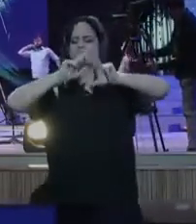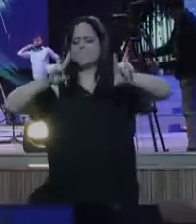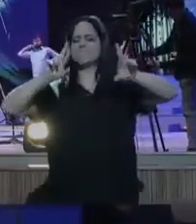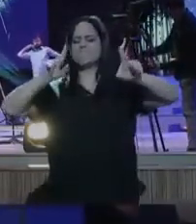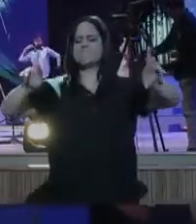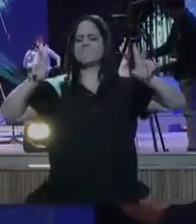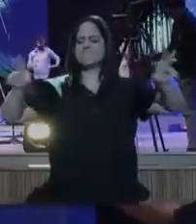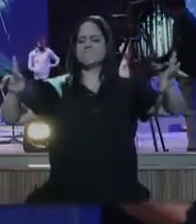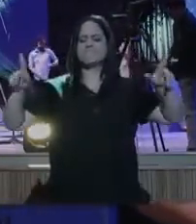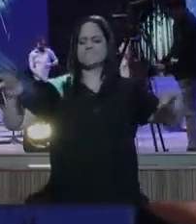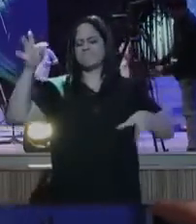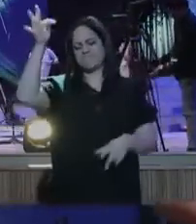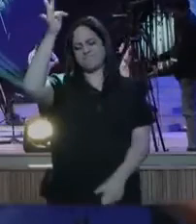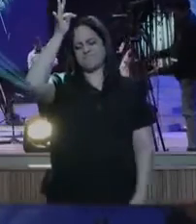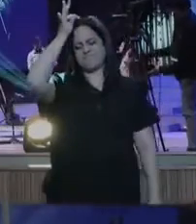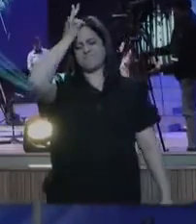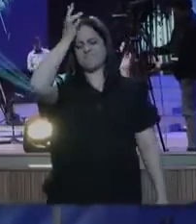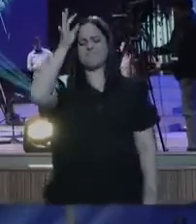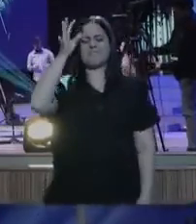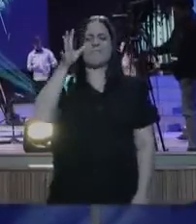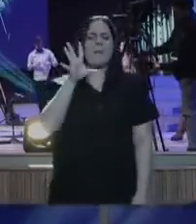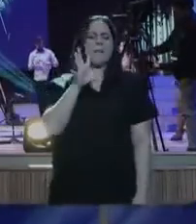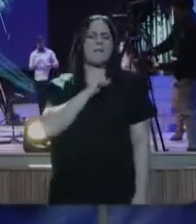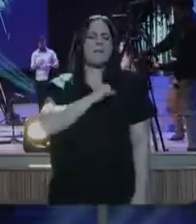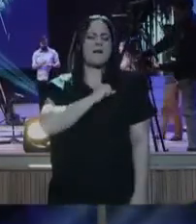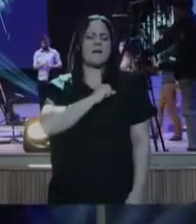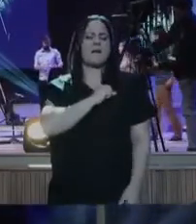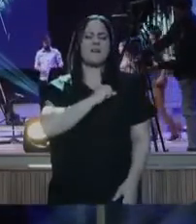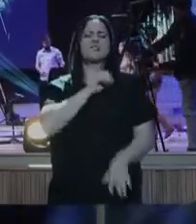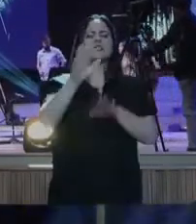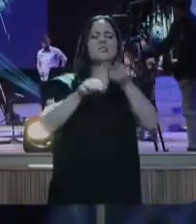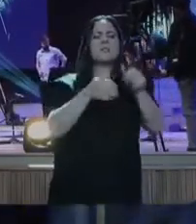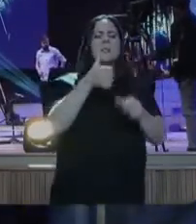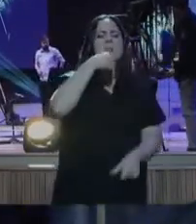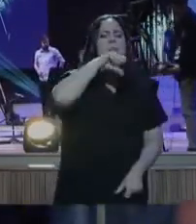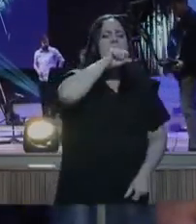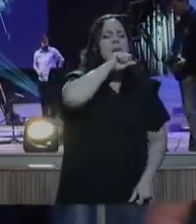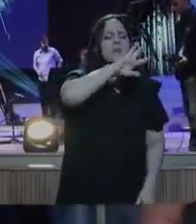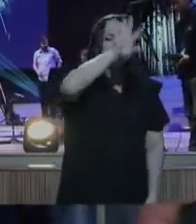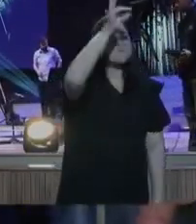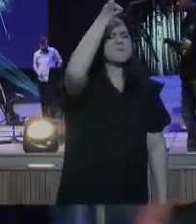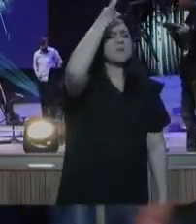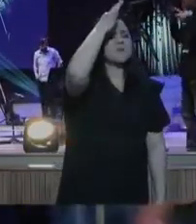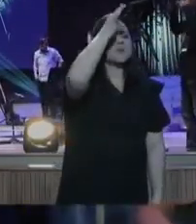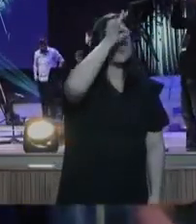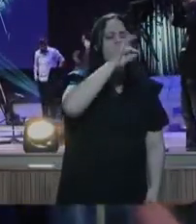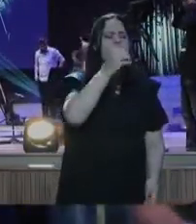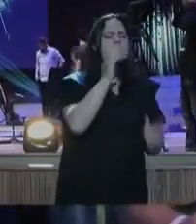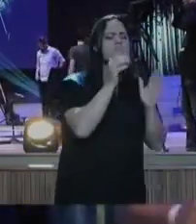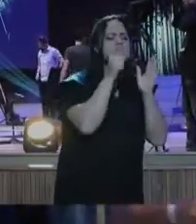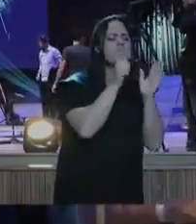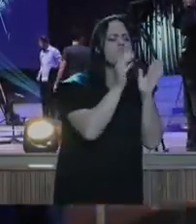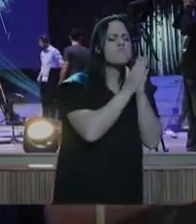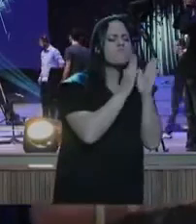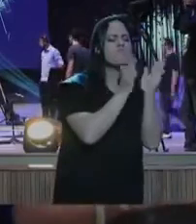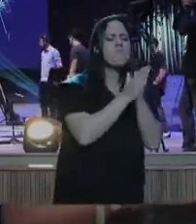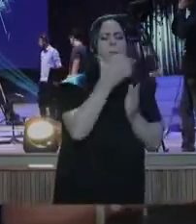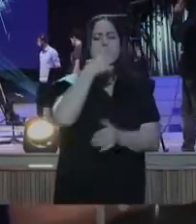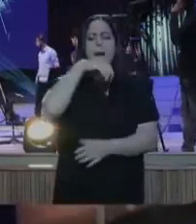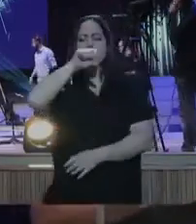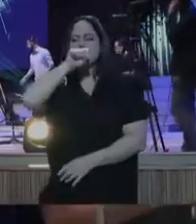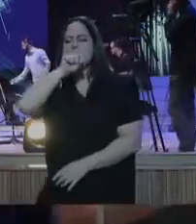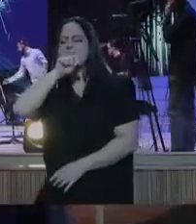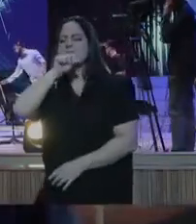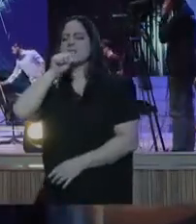talento para amar eu chamo existência neste lugar esta noite mães espirituais mulheres de oração pais espirituais